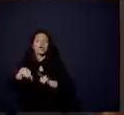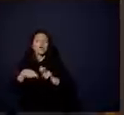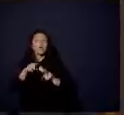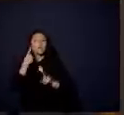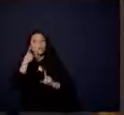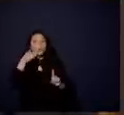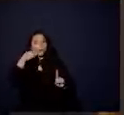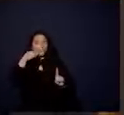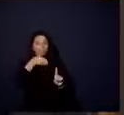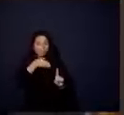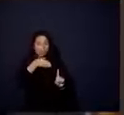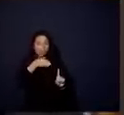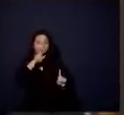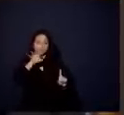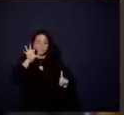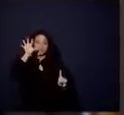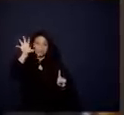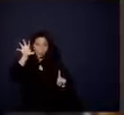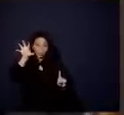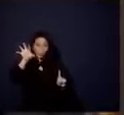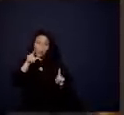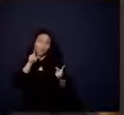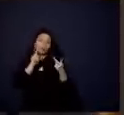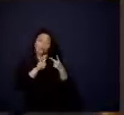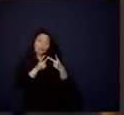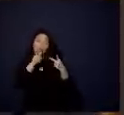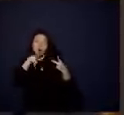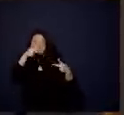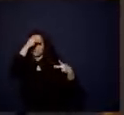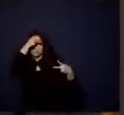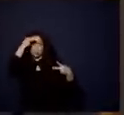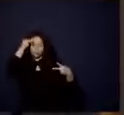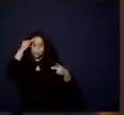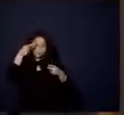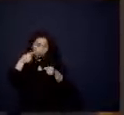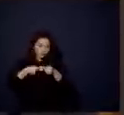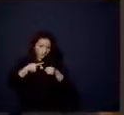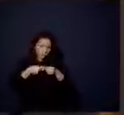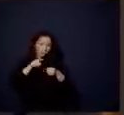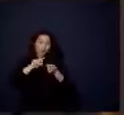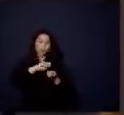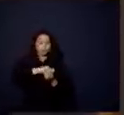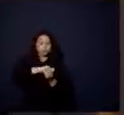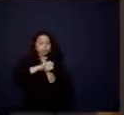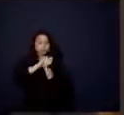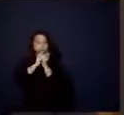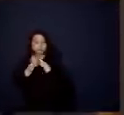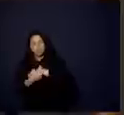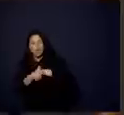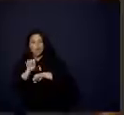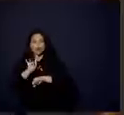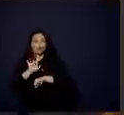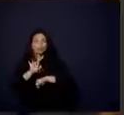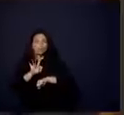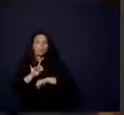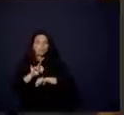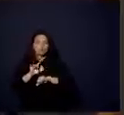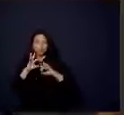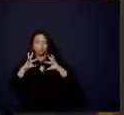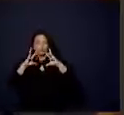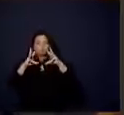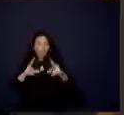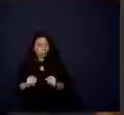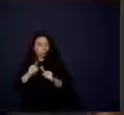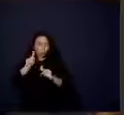uma estadual e municipal no caso do ibs que são adotadas automaticamente durante a transição então todos os estados